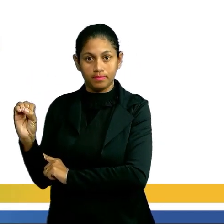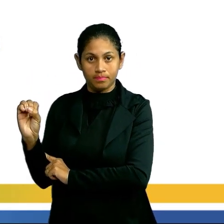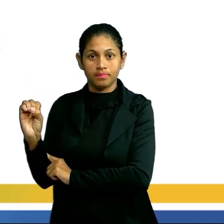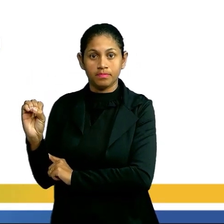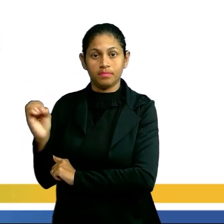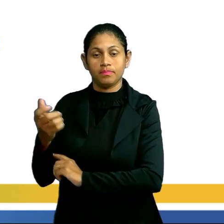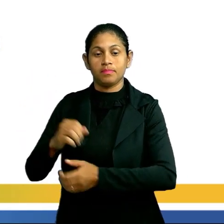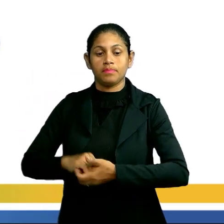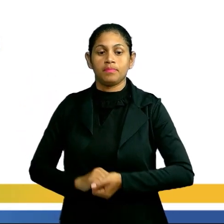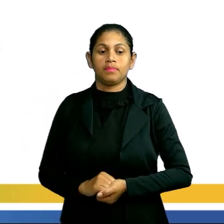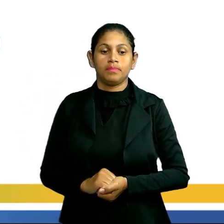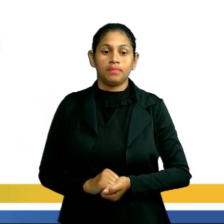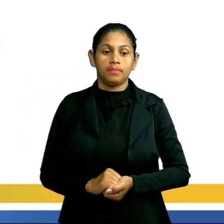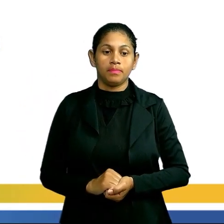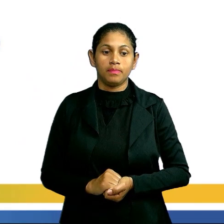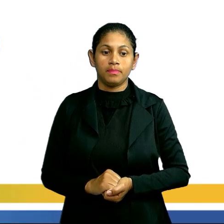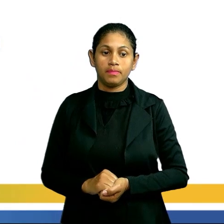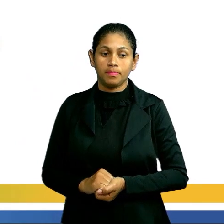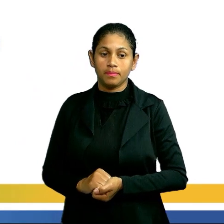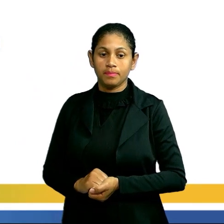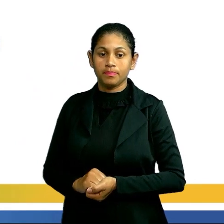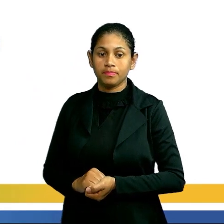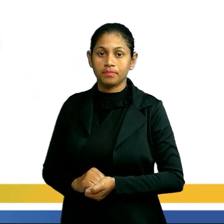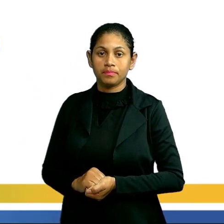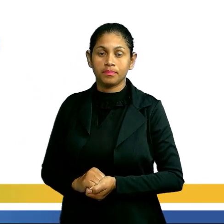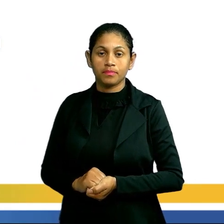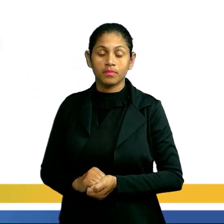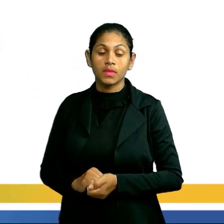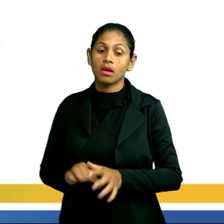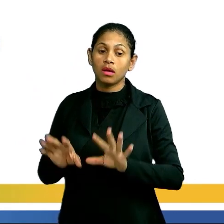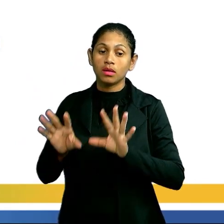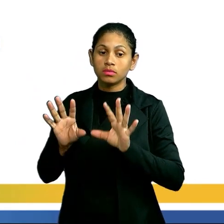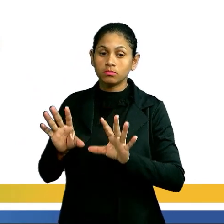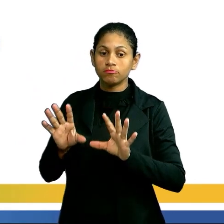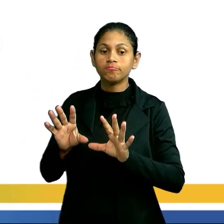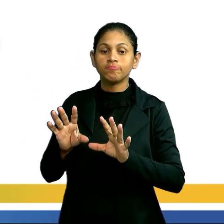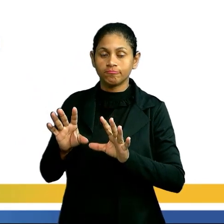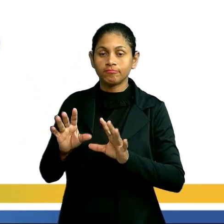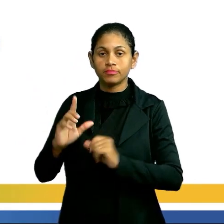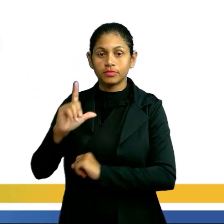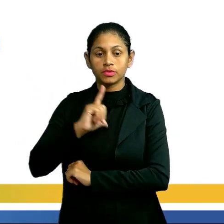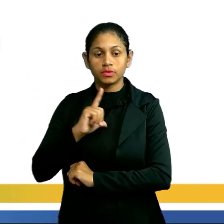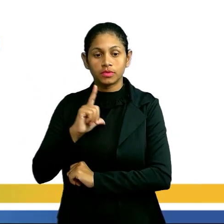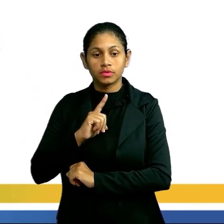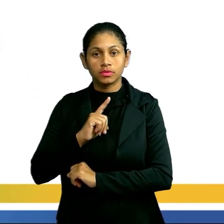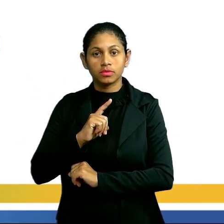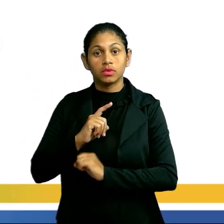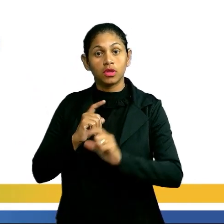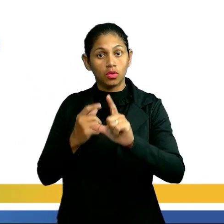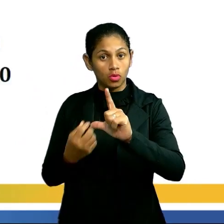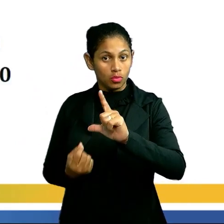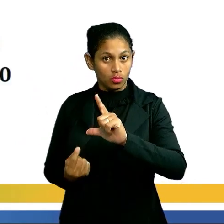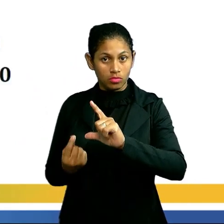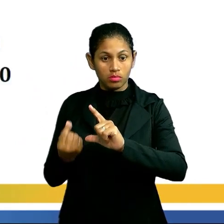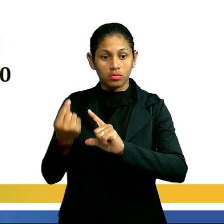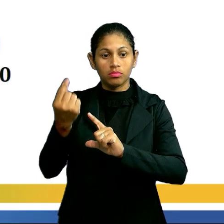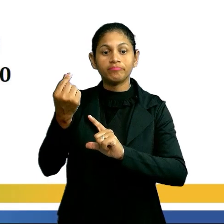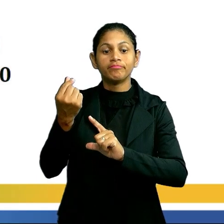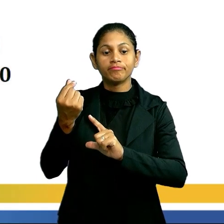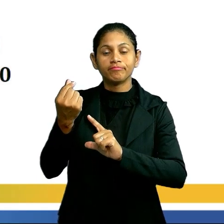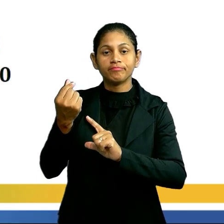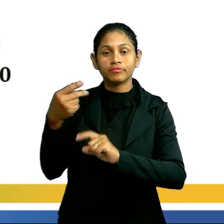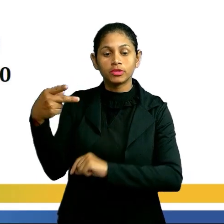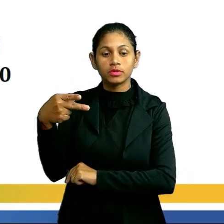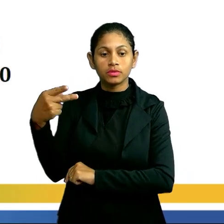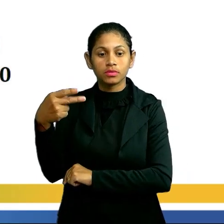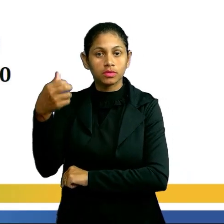que era de R$ 1,60. Dessa forma, efetuando essa multiplicação, vamos ter que o lucro obtido vai ser